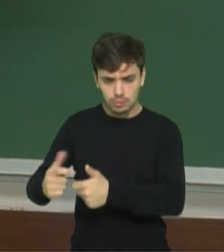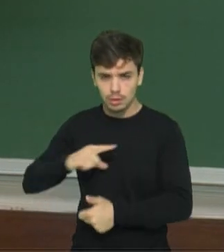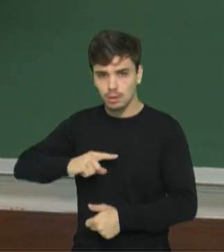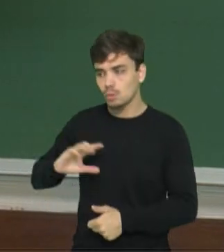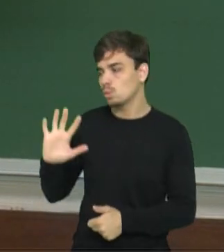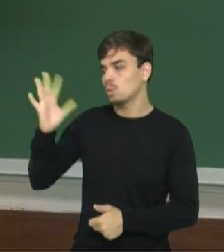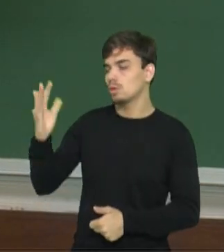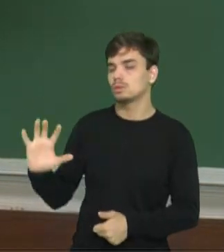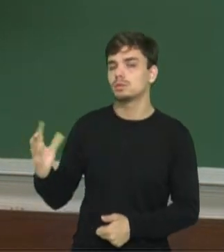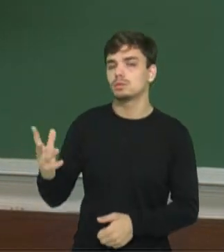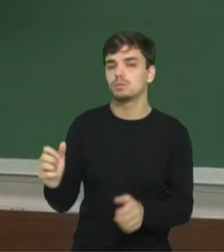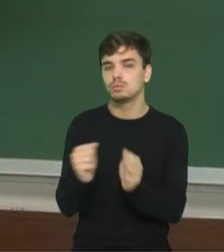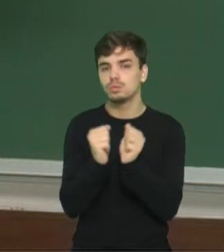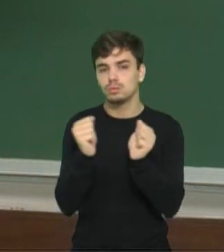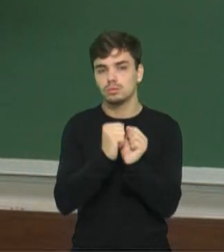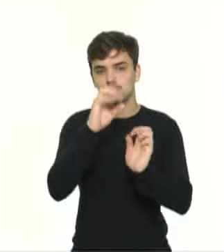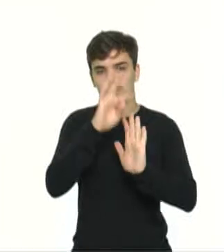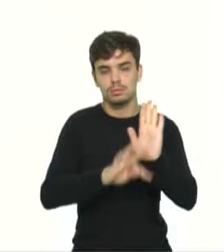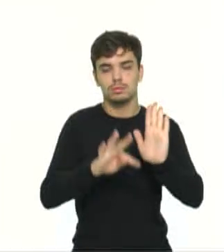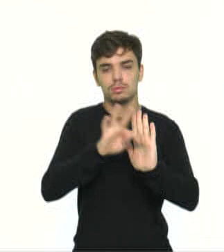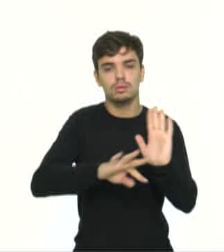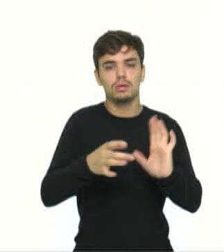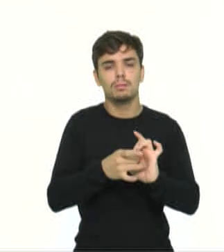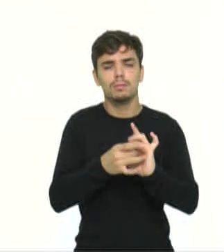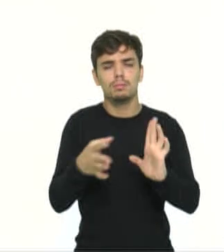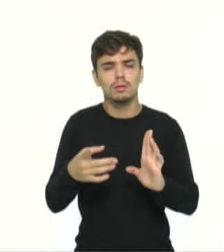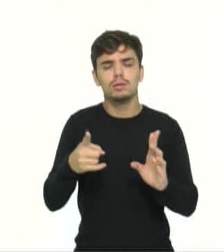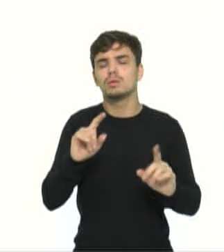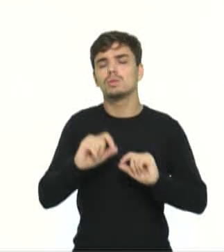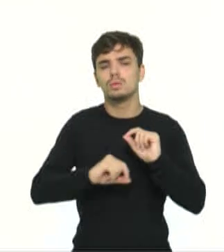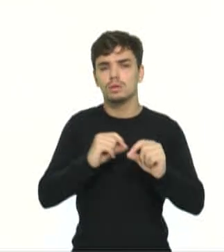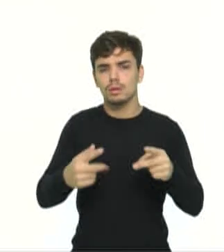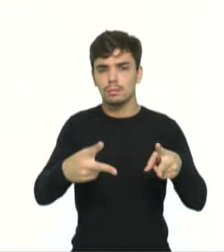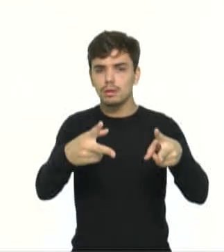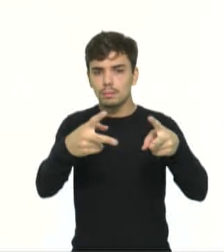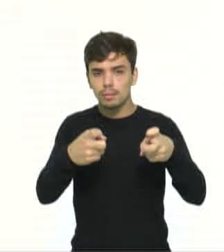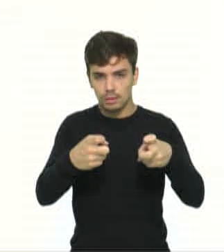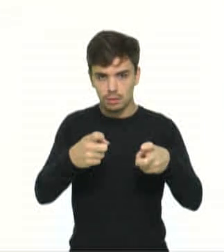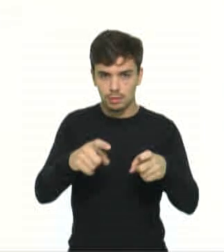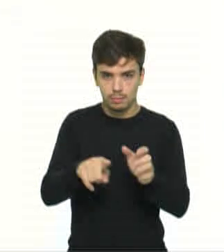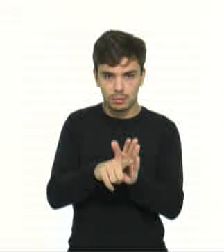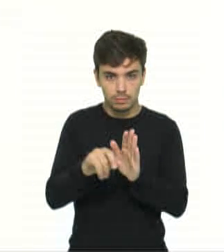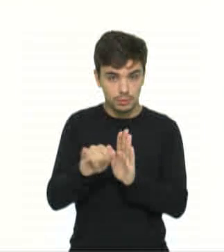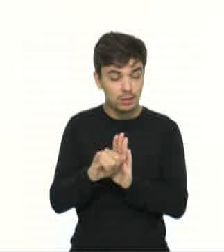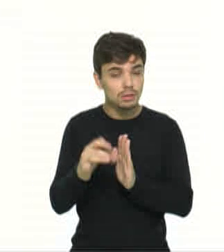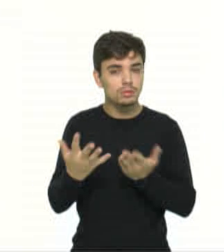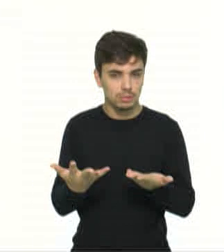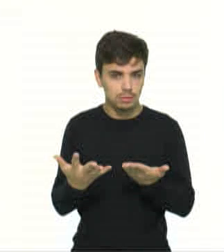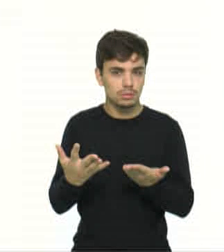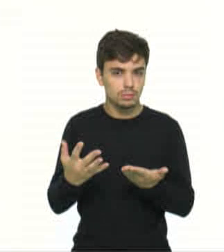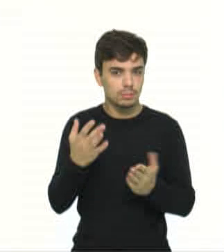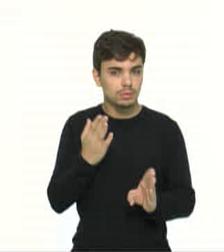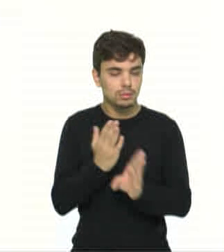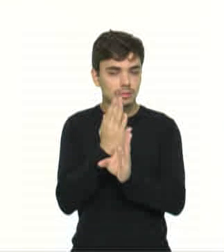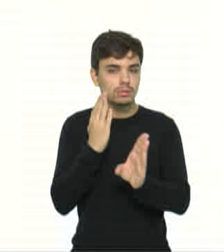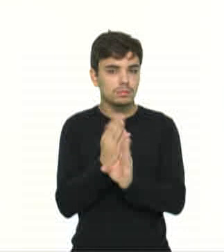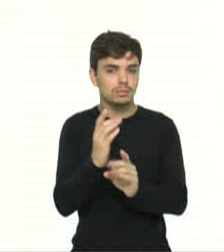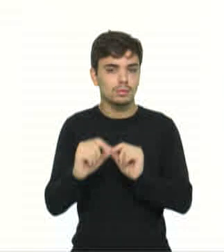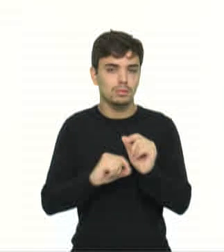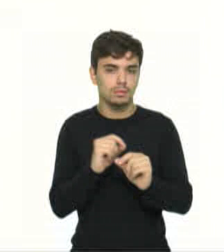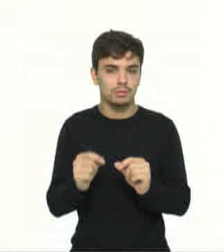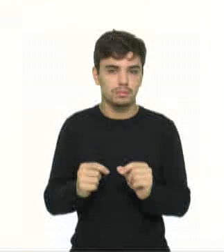texto, o texto que a gente leu juntos, permite que se note a utilização ideológica da Guerra Fria para justificar as